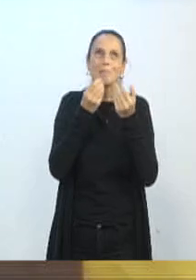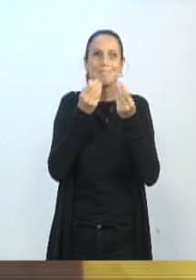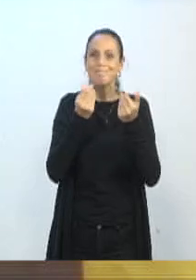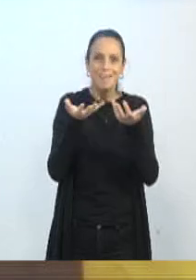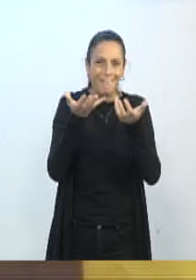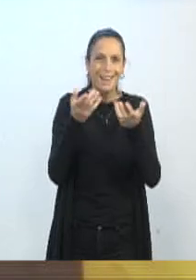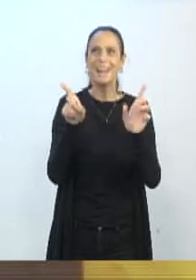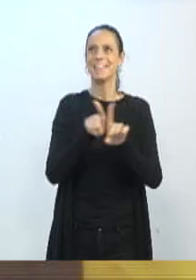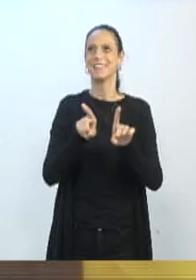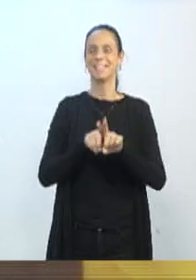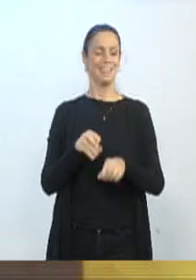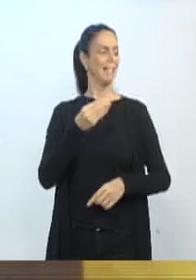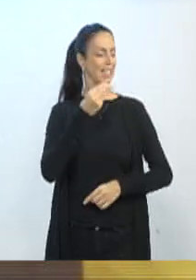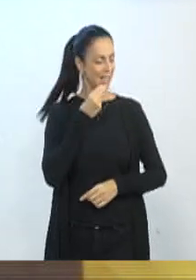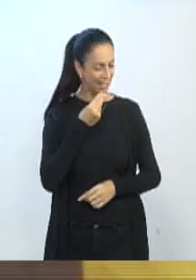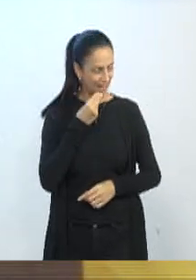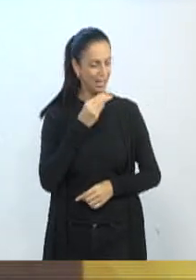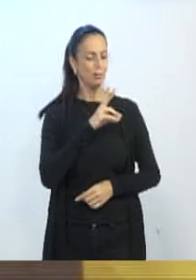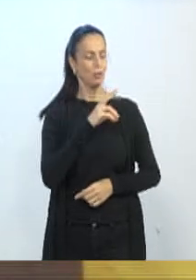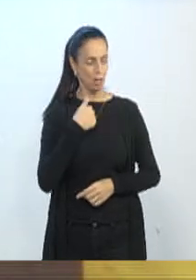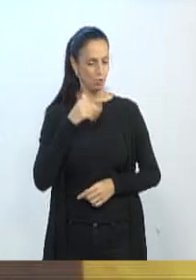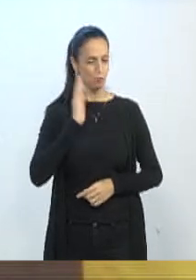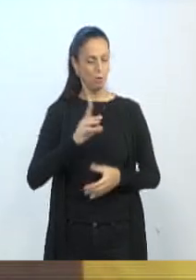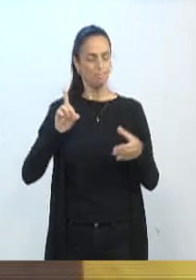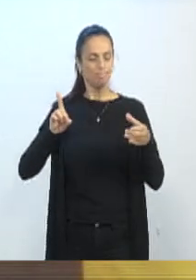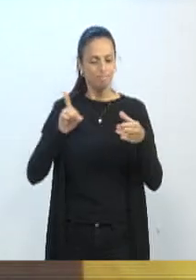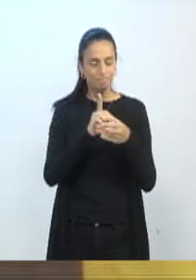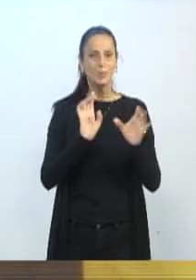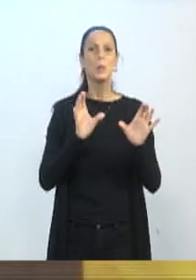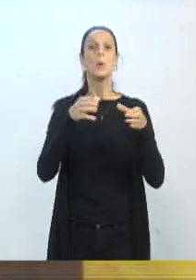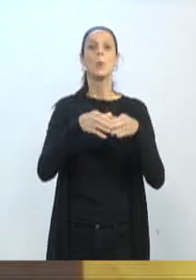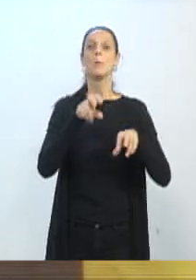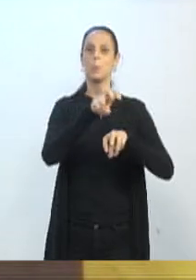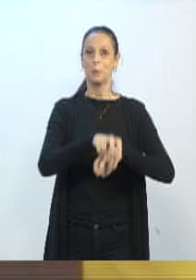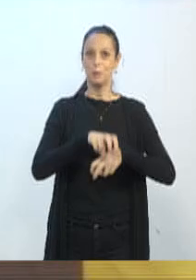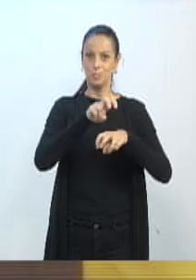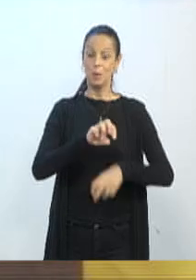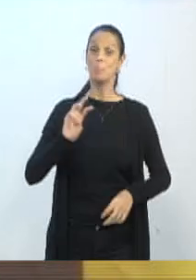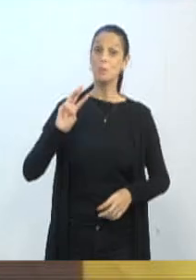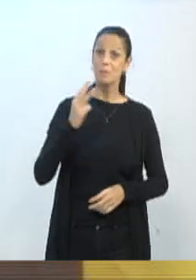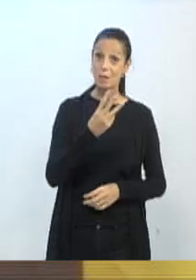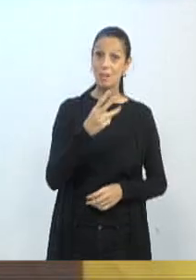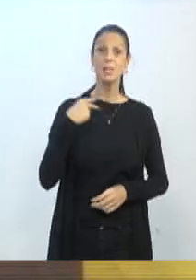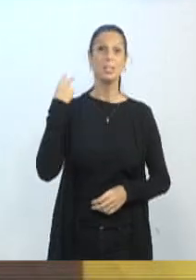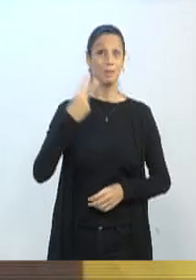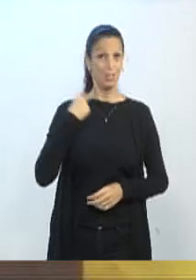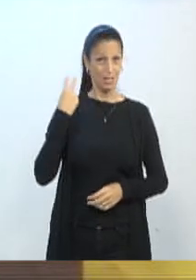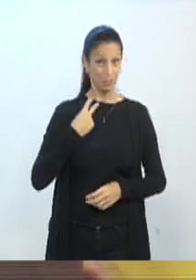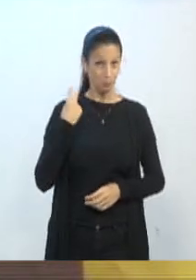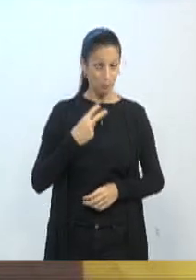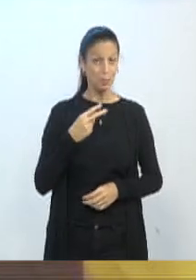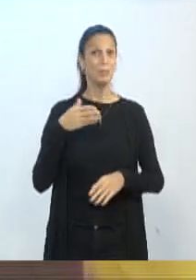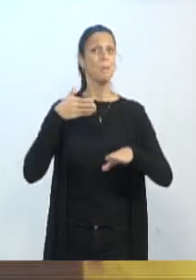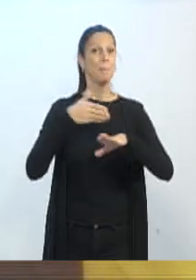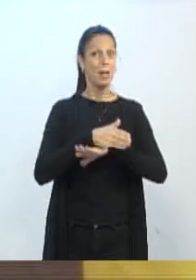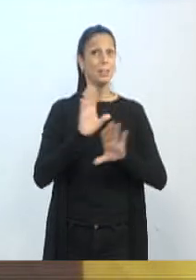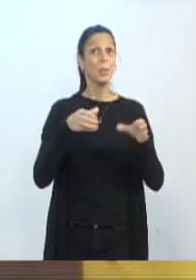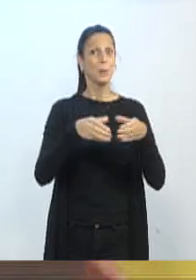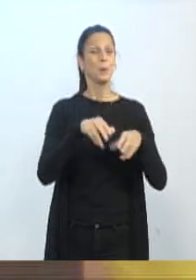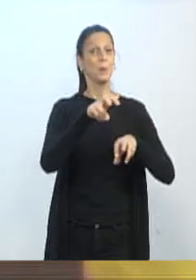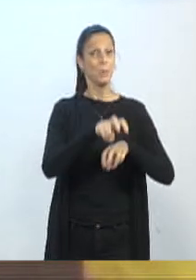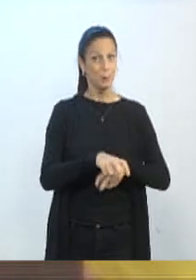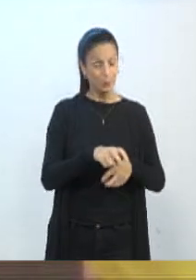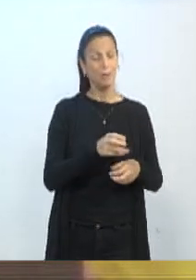faço parte da Comissão da Agricultura os dois os três vereadores que fazem parte foram convidados agradeço